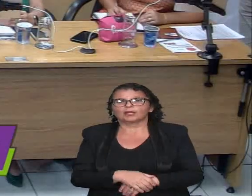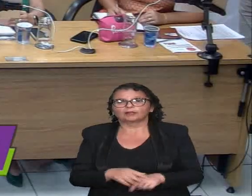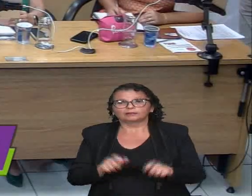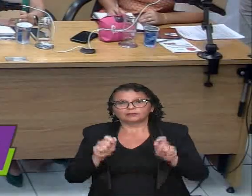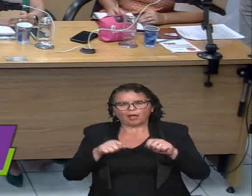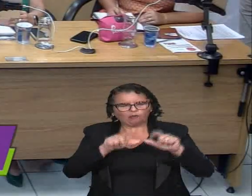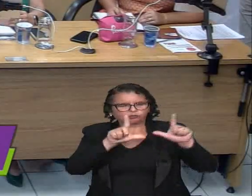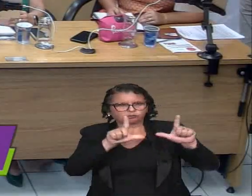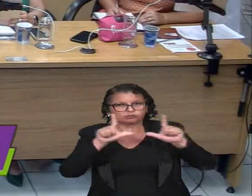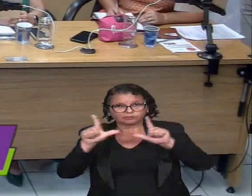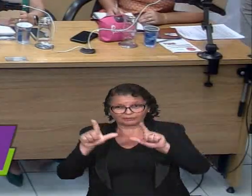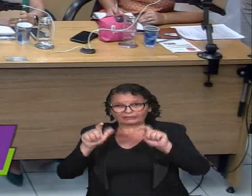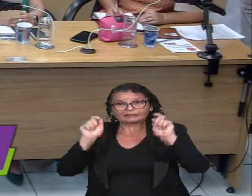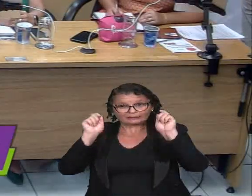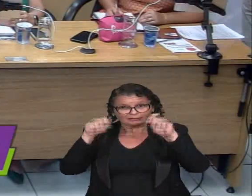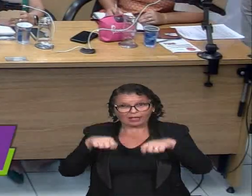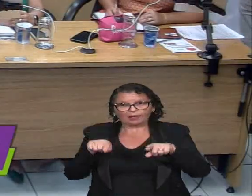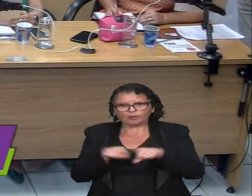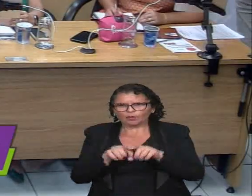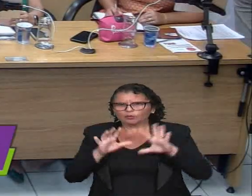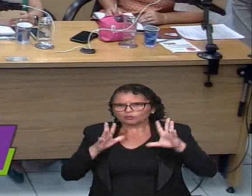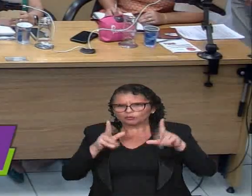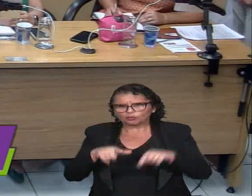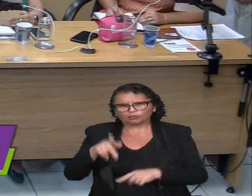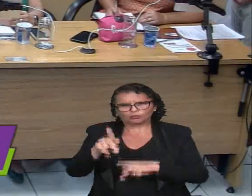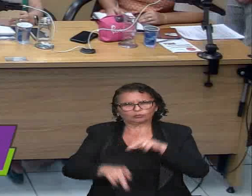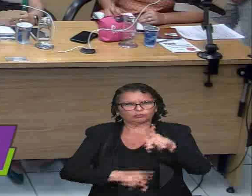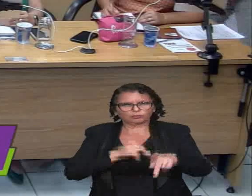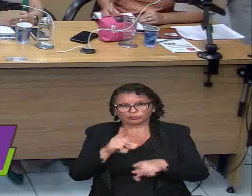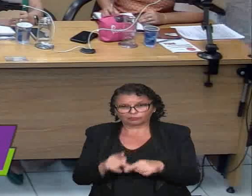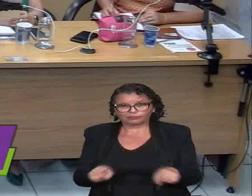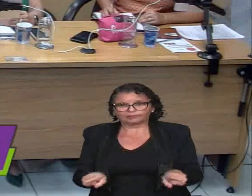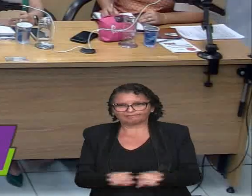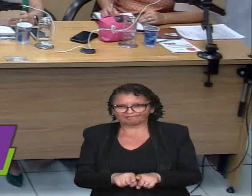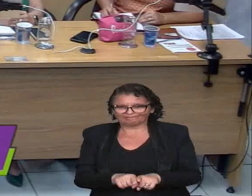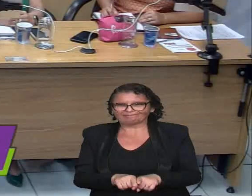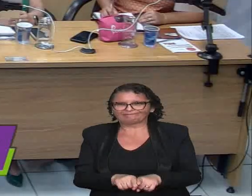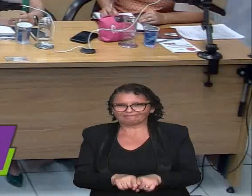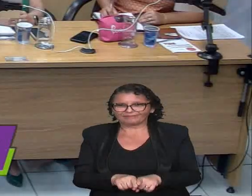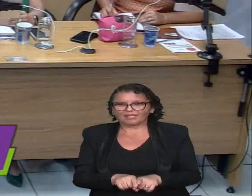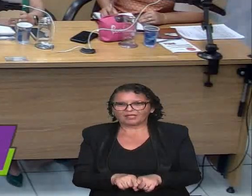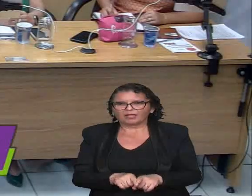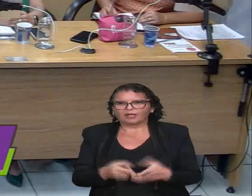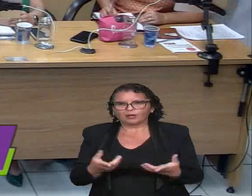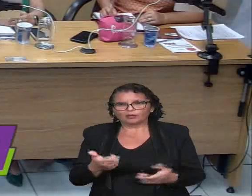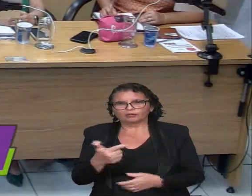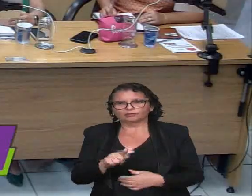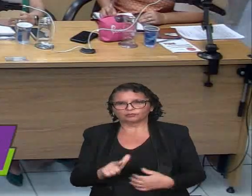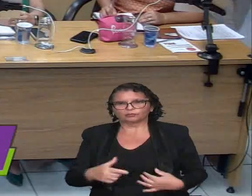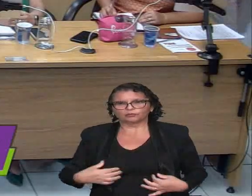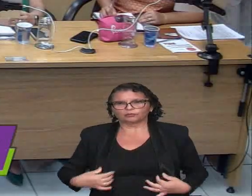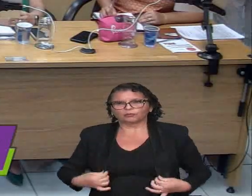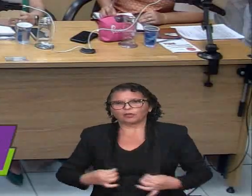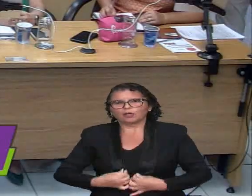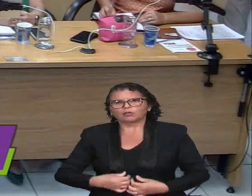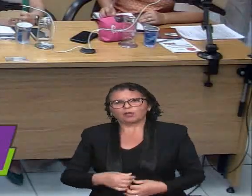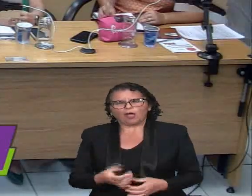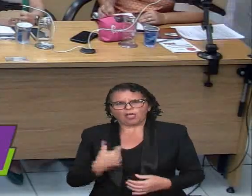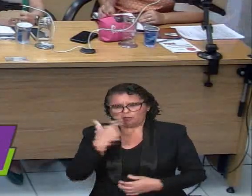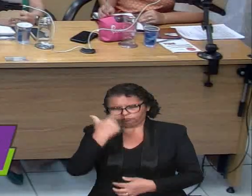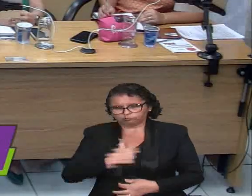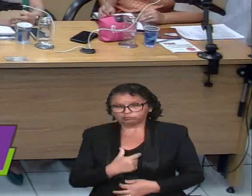catálogos né para para para toda a nossa população e e eu queria aqui mais uma vez me colocar à